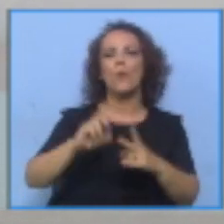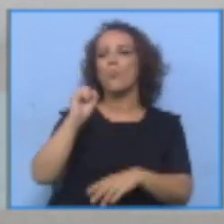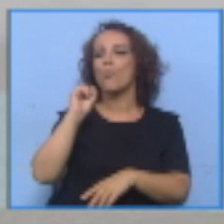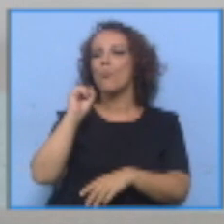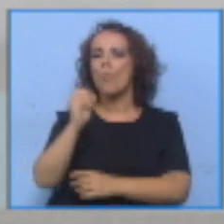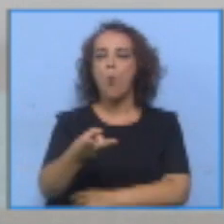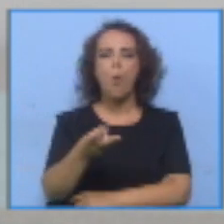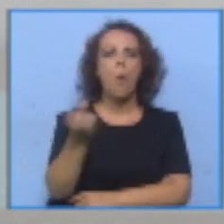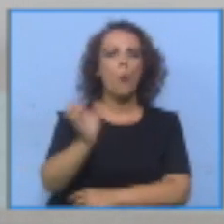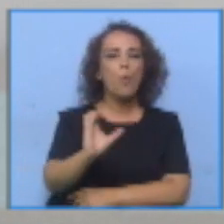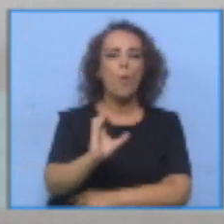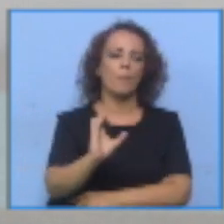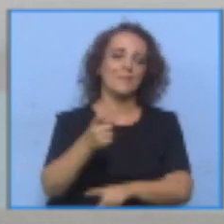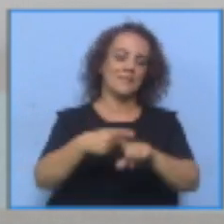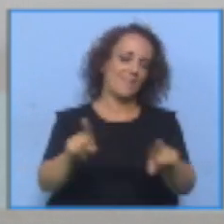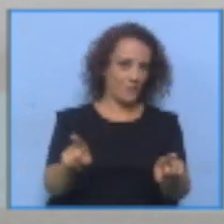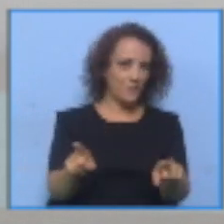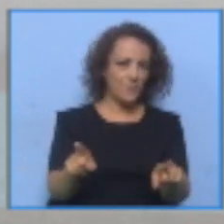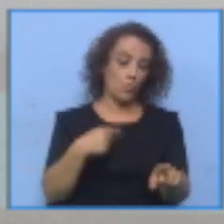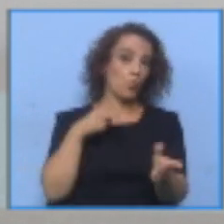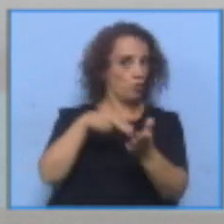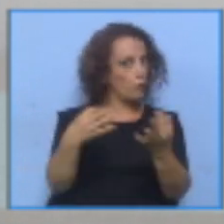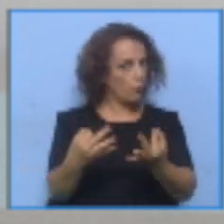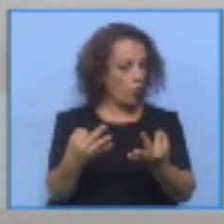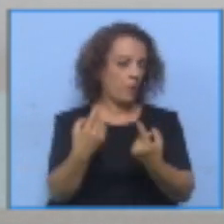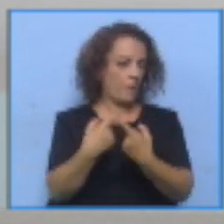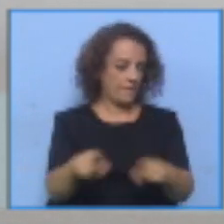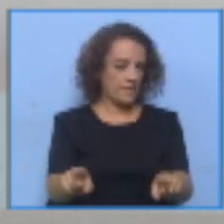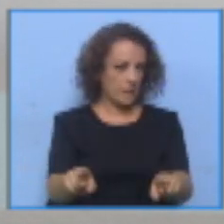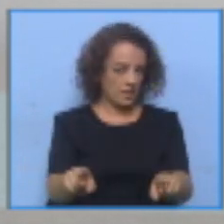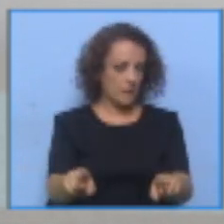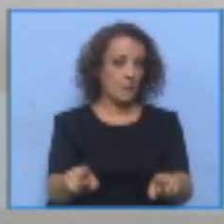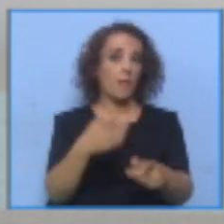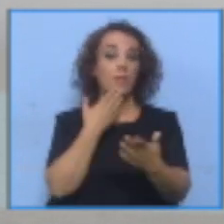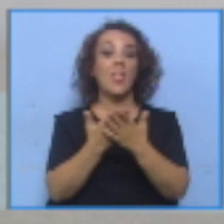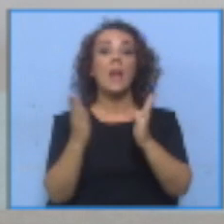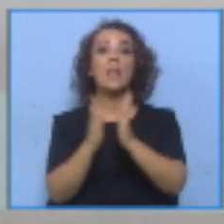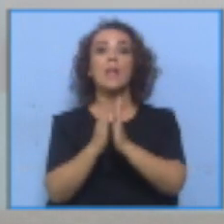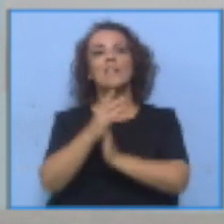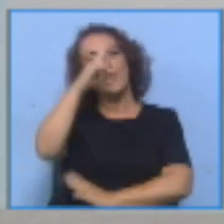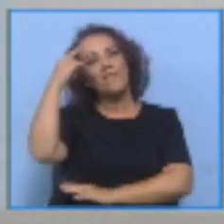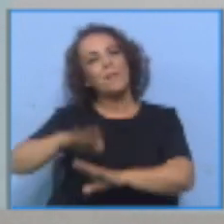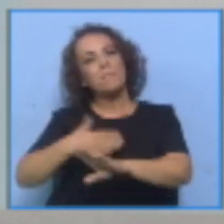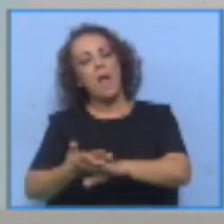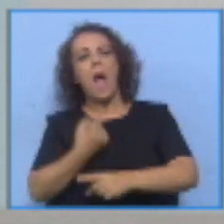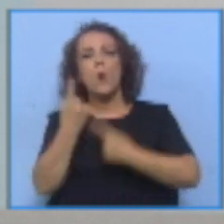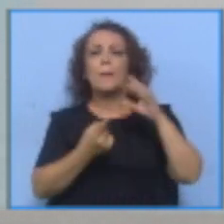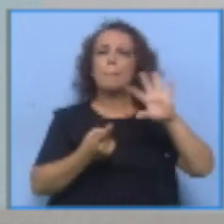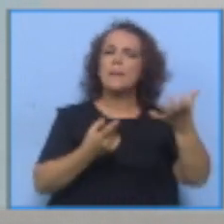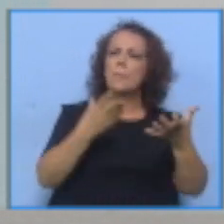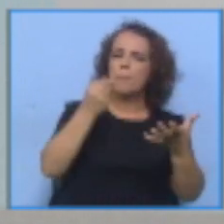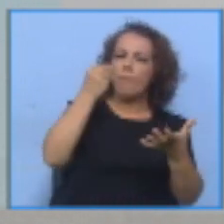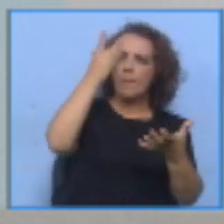estive. Então aí já isso é uma dificuldade também para a Igreja. Nuns países é mais fácil,